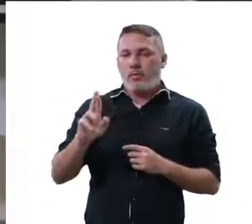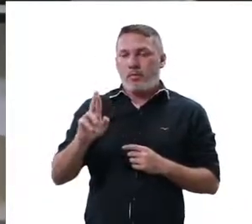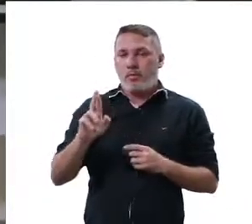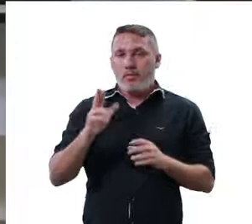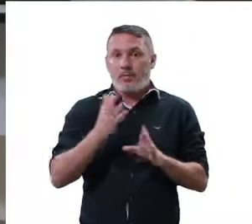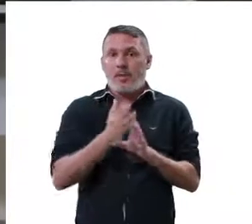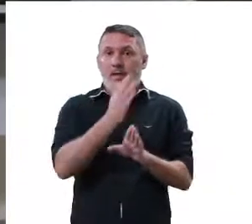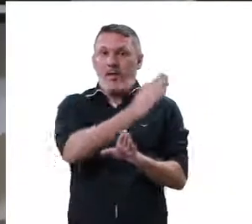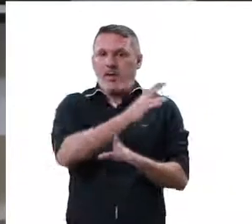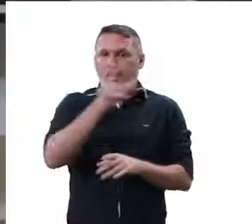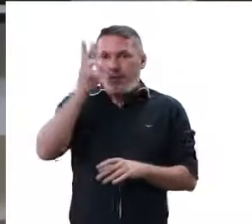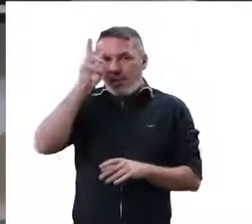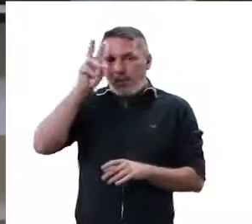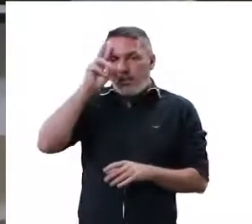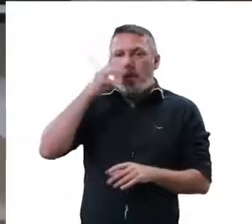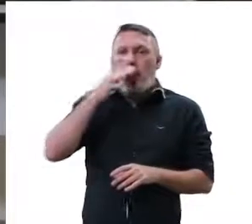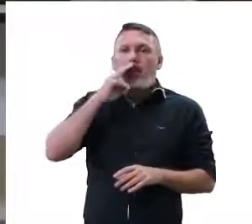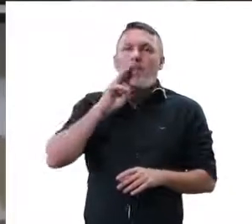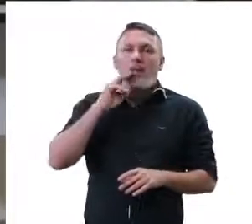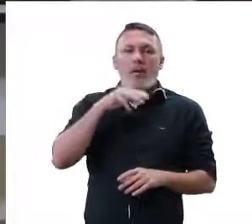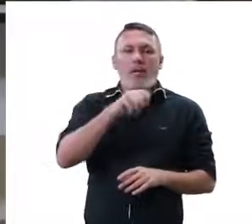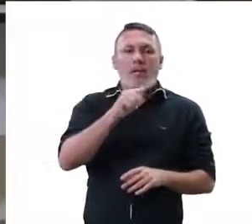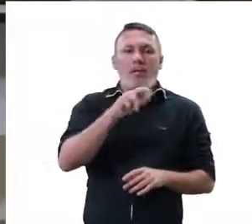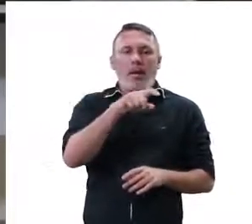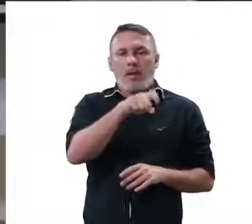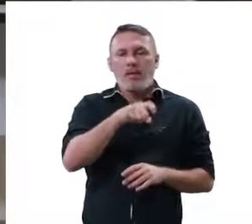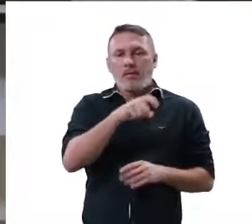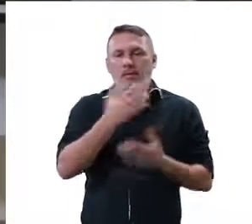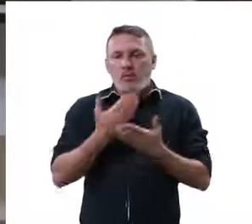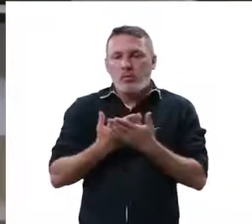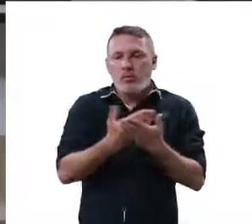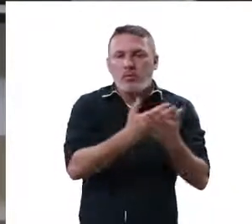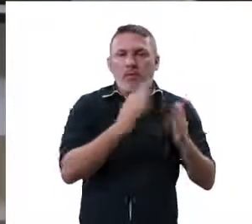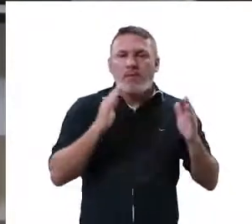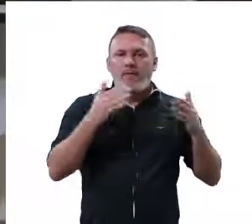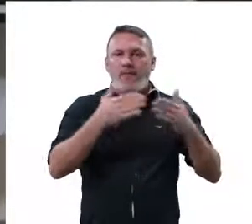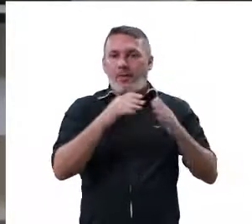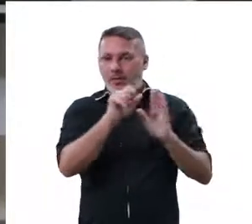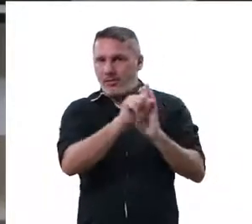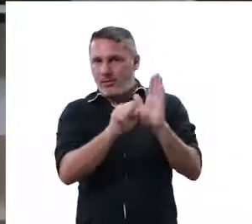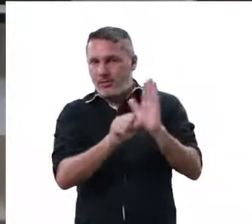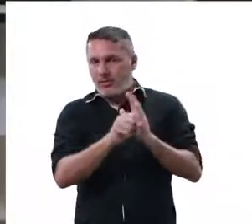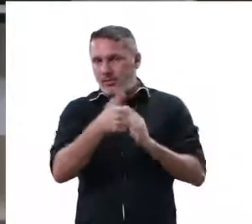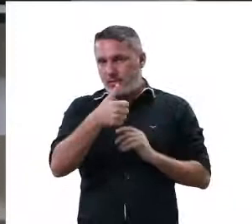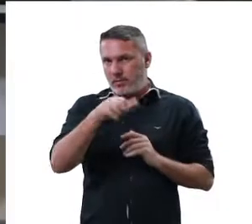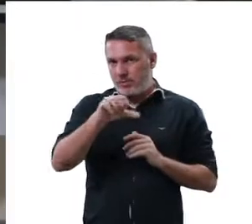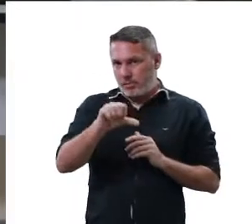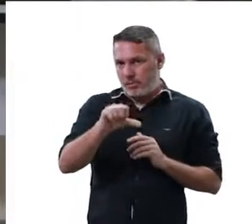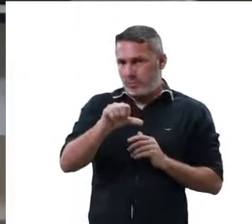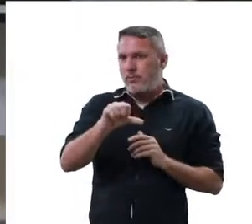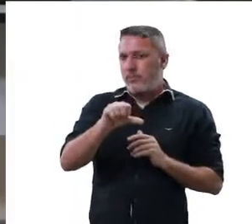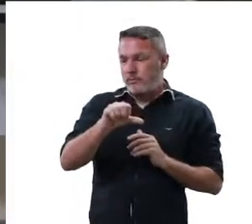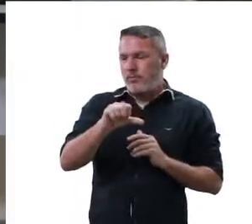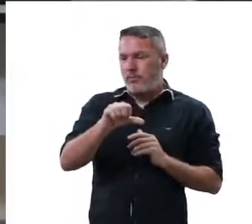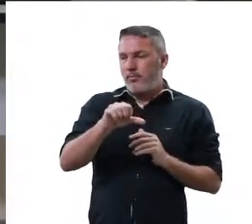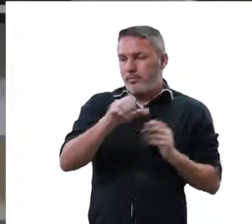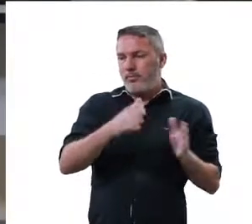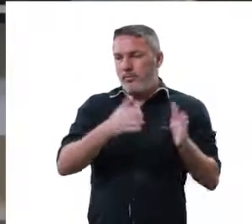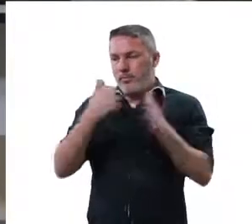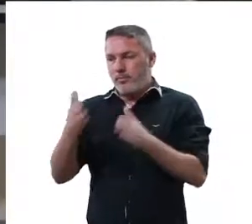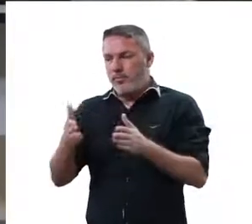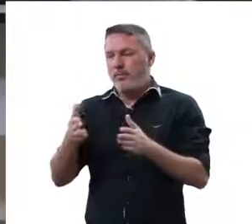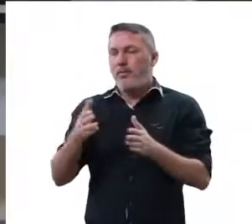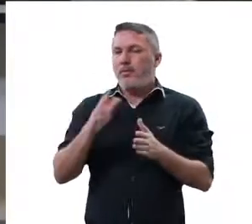Enquanto Marx, que foi a nossa aula anterior, ele trabalhou, né, fez ali seus estudos em meados do século XIX, né? Tanto é que o